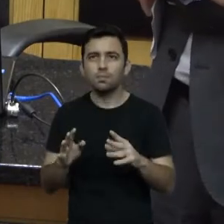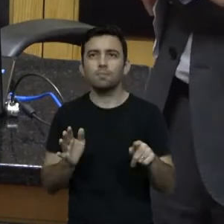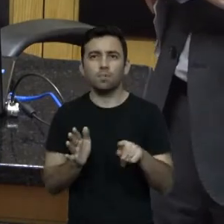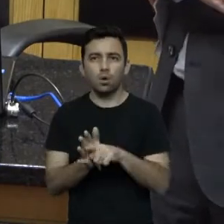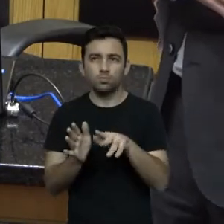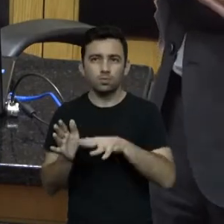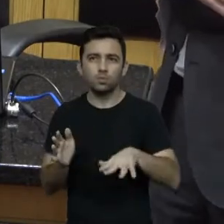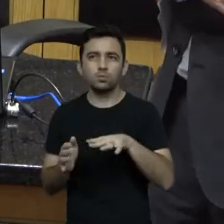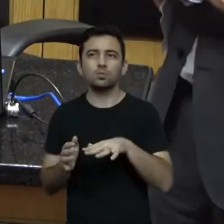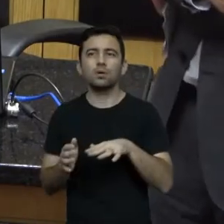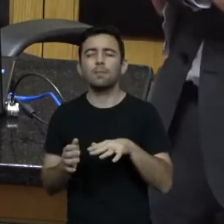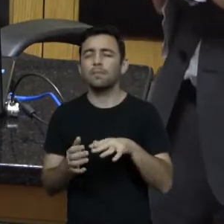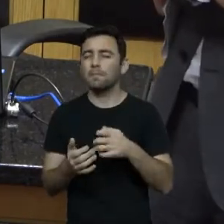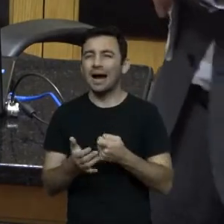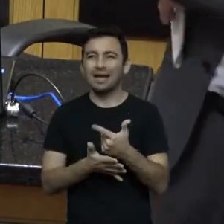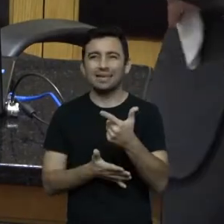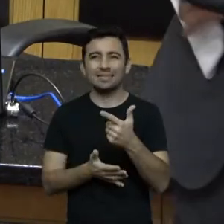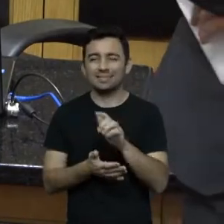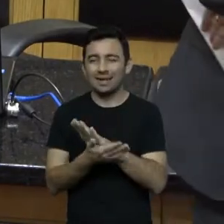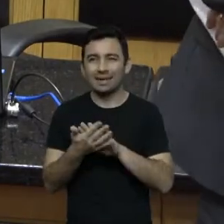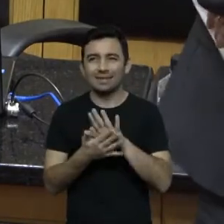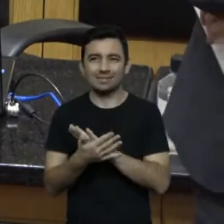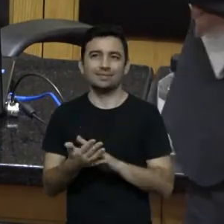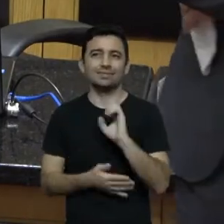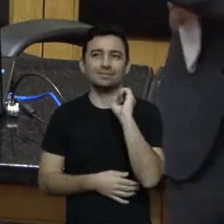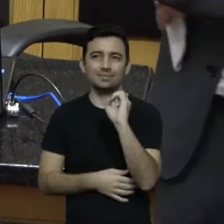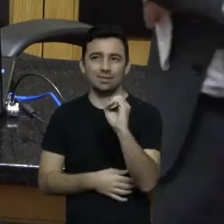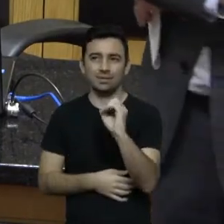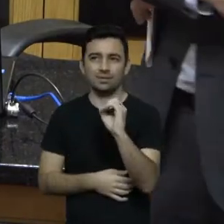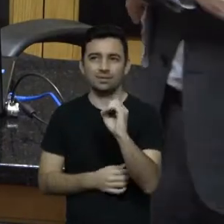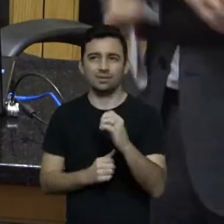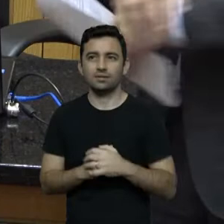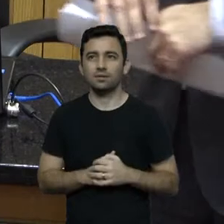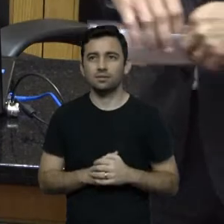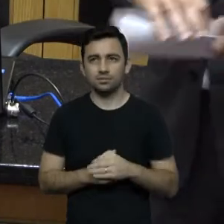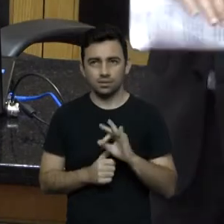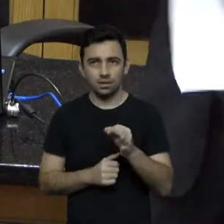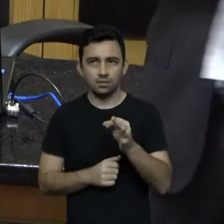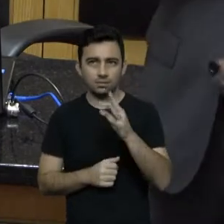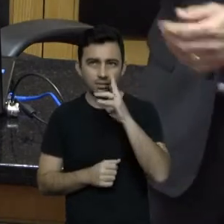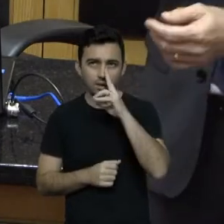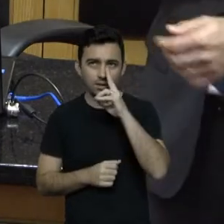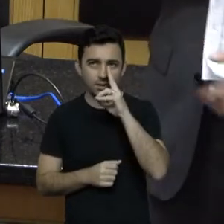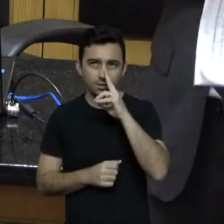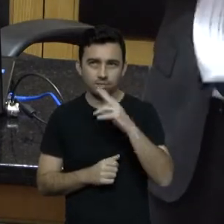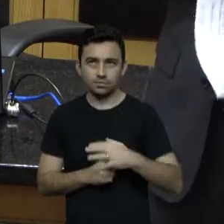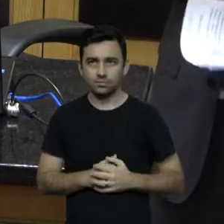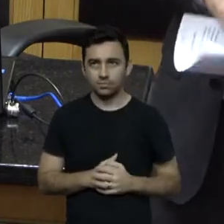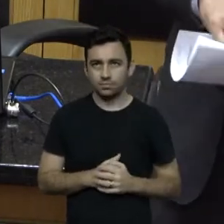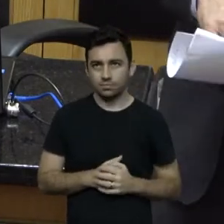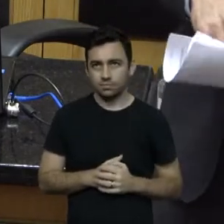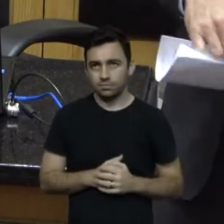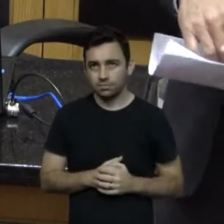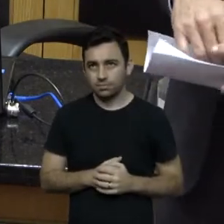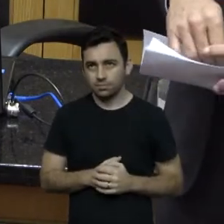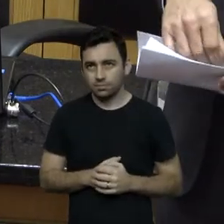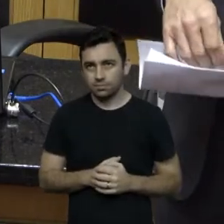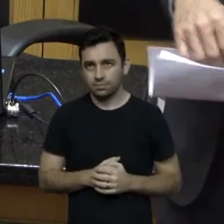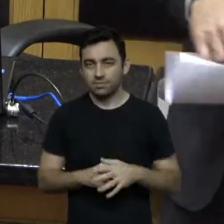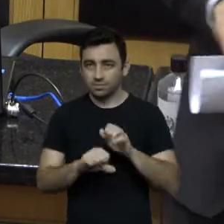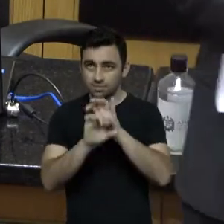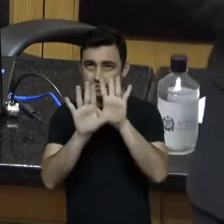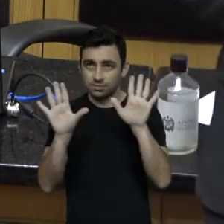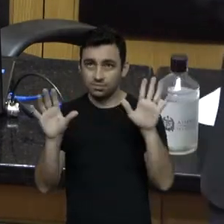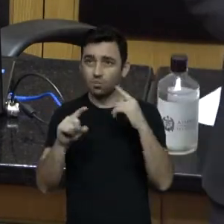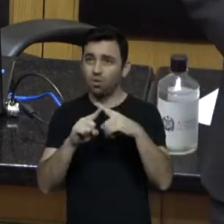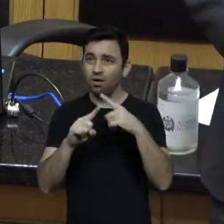é 0 senhor deputado na então só por uma questão de esclarecimento então para ficar bem